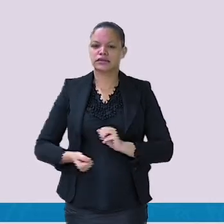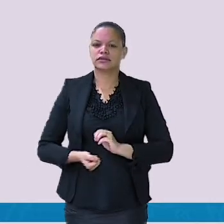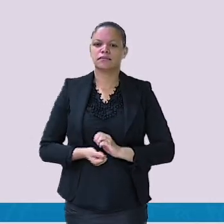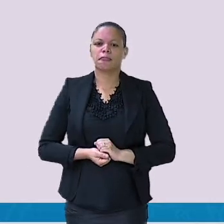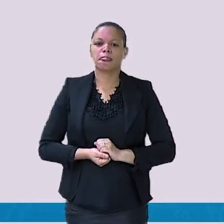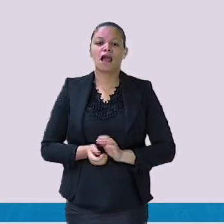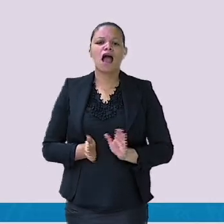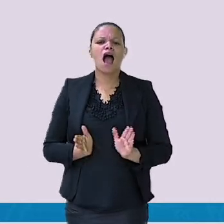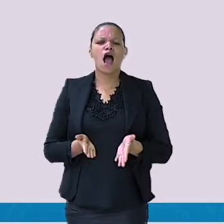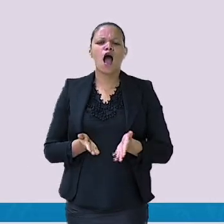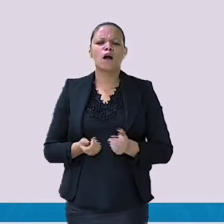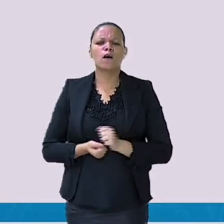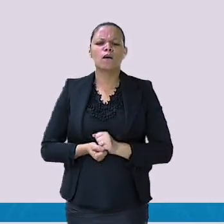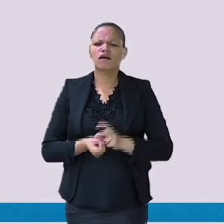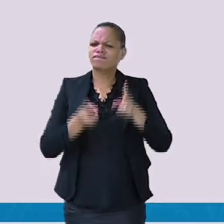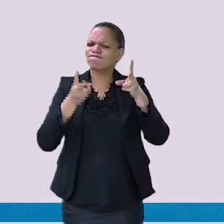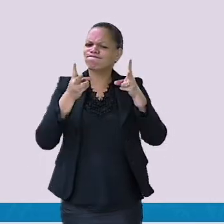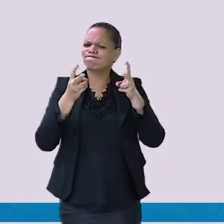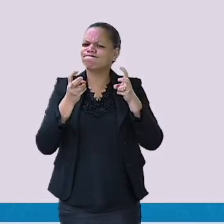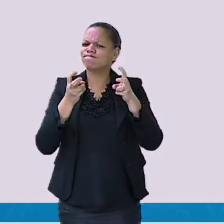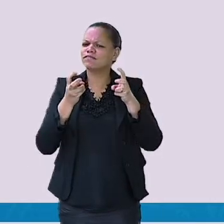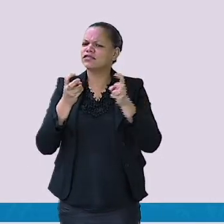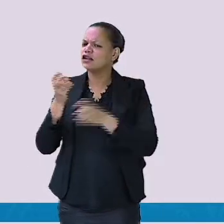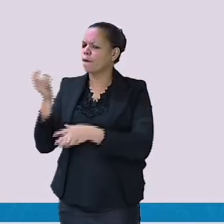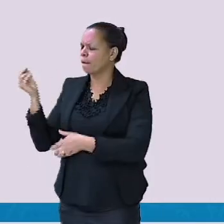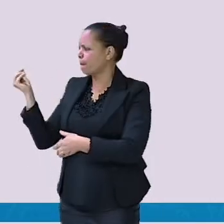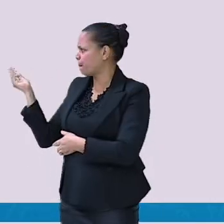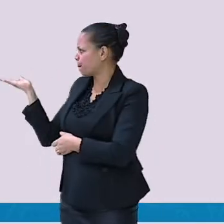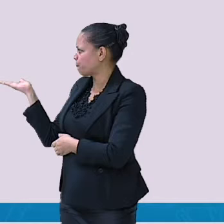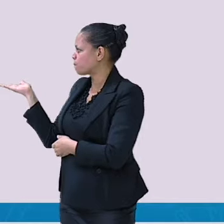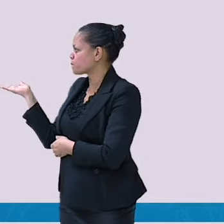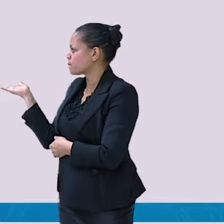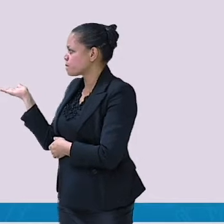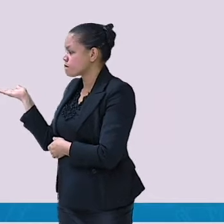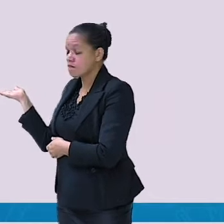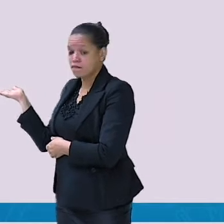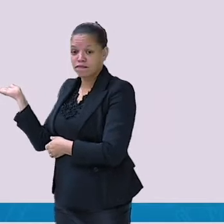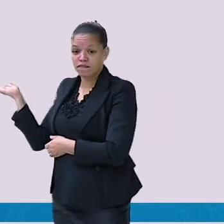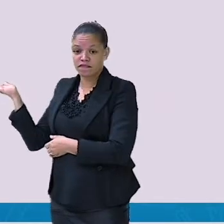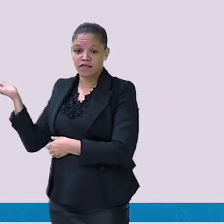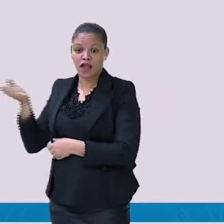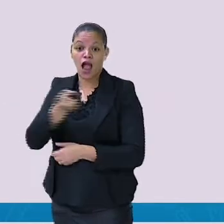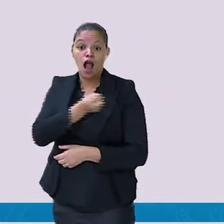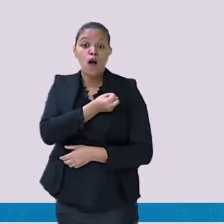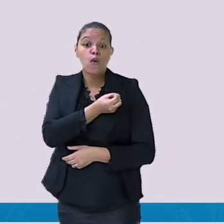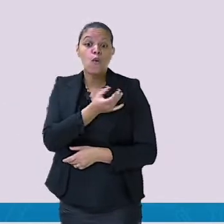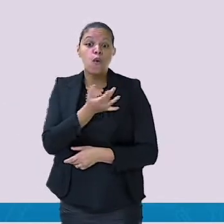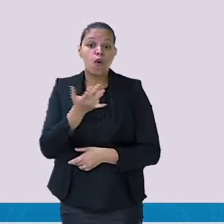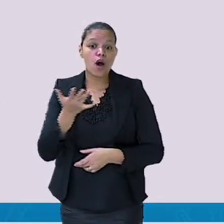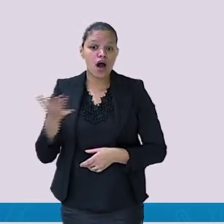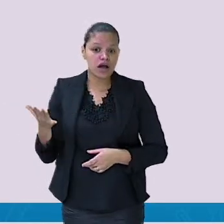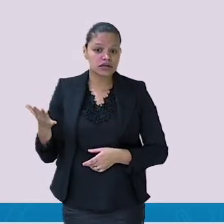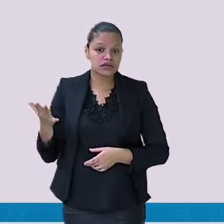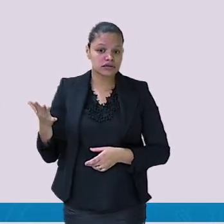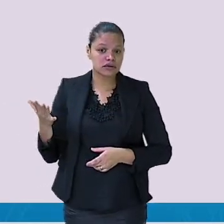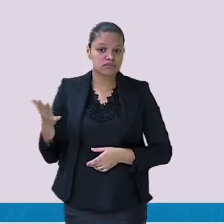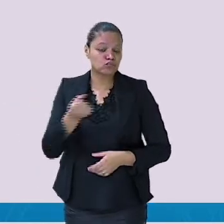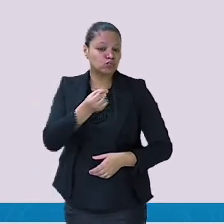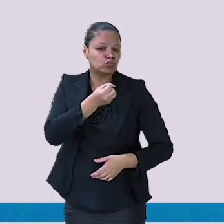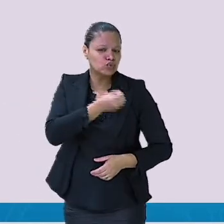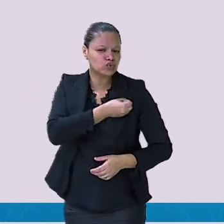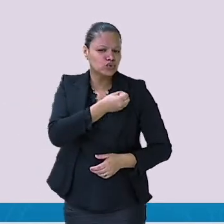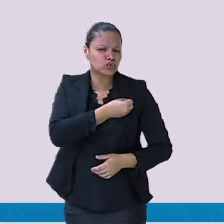0,01. Eu quero chamar a atenção para vocês agora para a quantidade de números, de algarismos